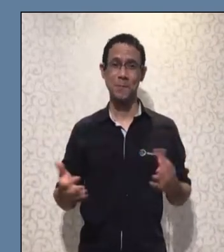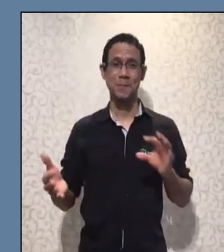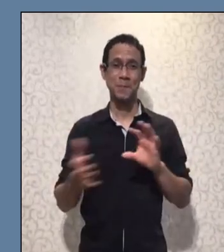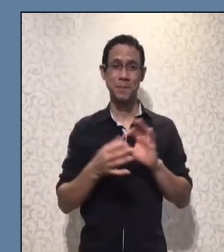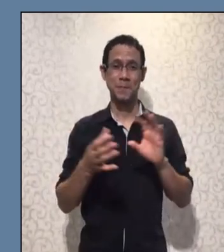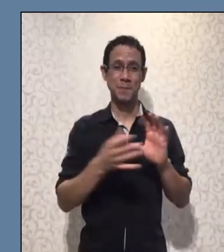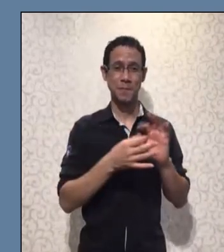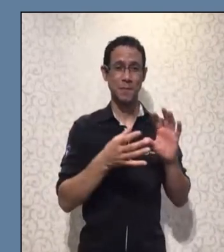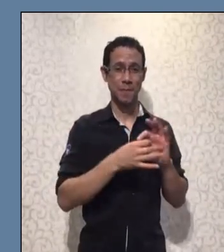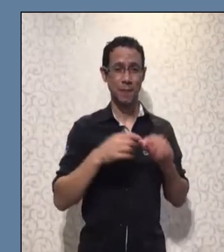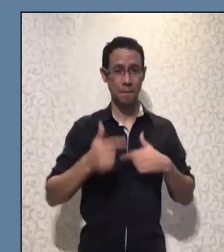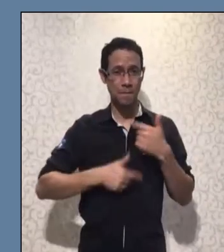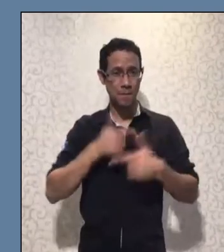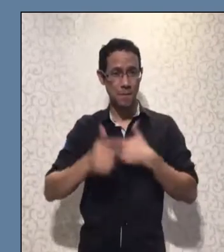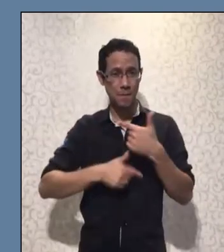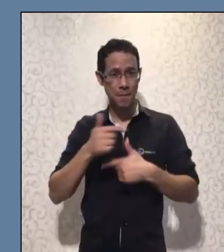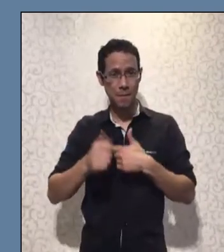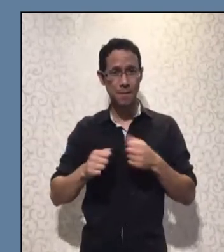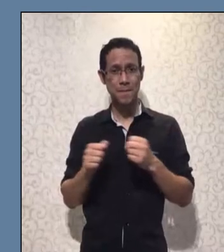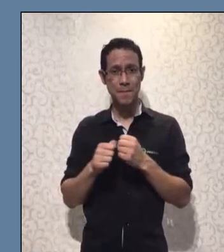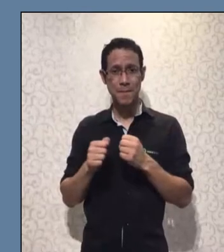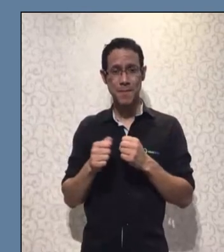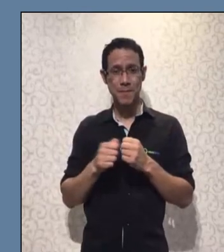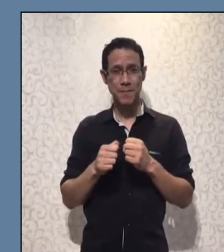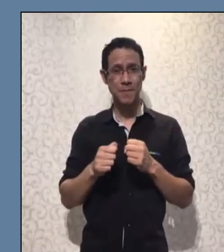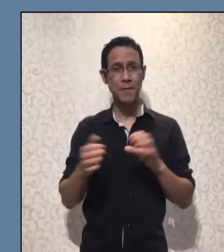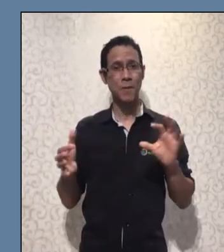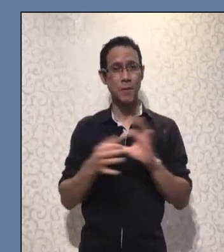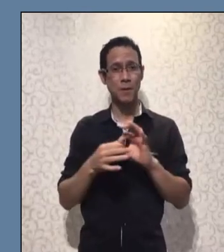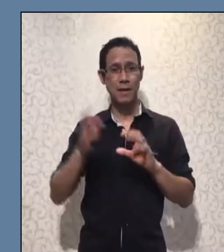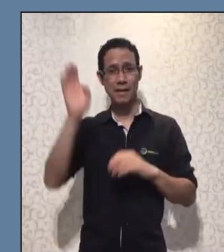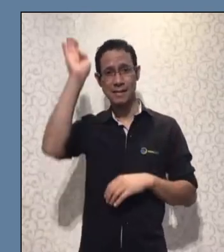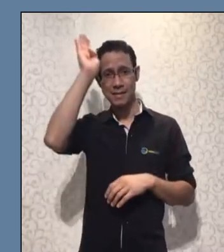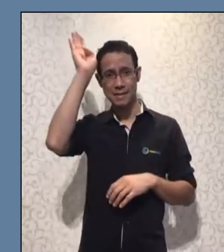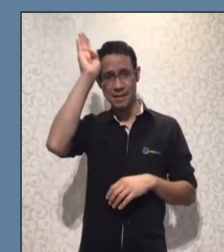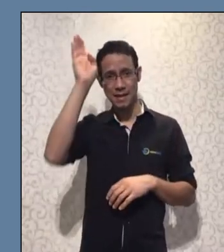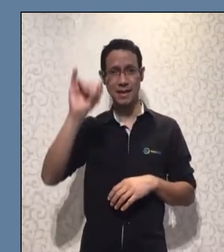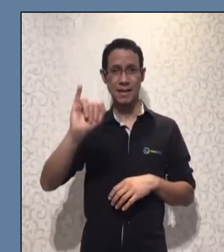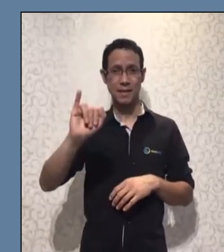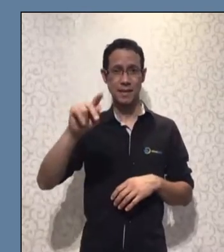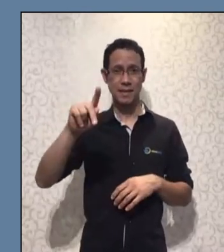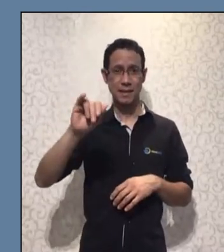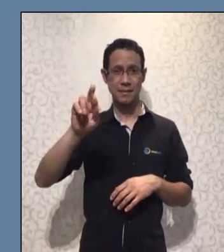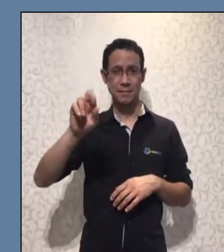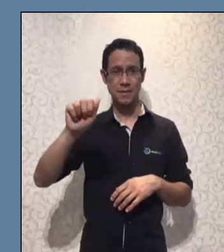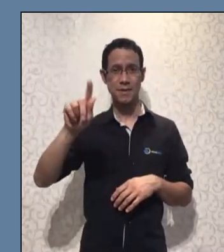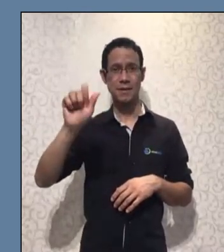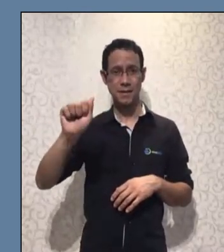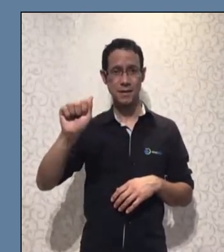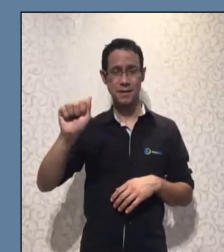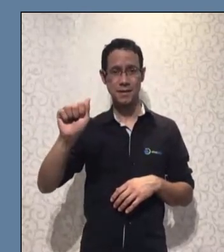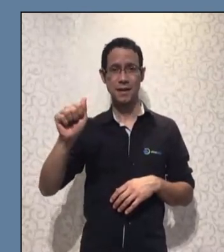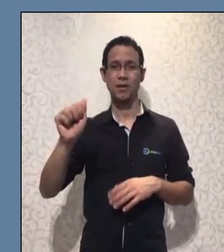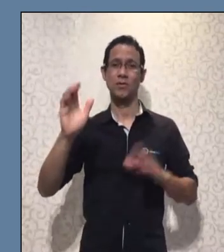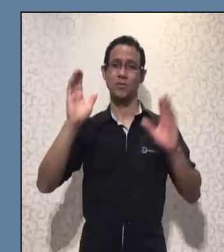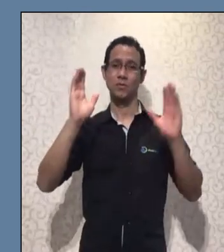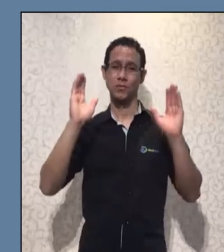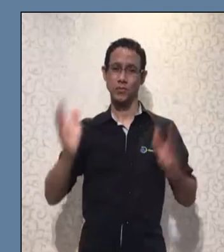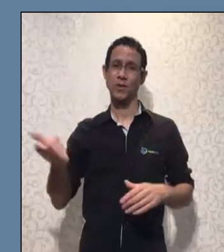pudemos desenvolver com o Sesc Ipiranga, abriu essa possibilidade, que já era um desejo nosso no